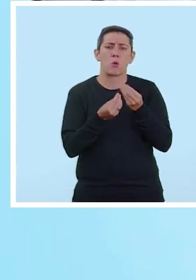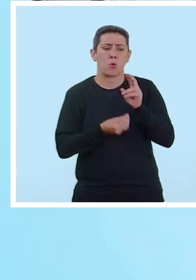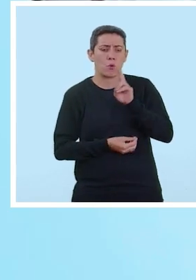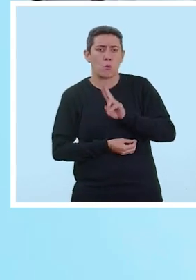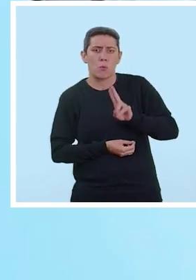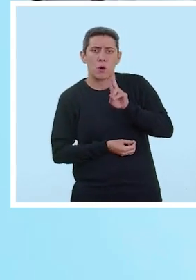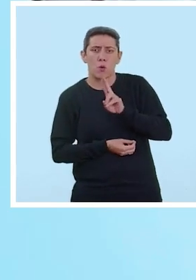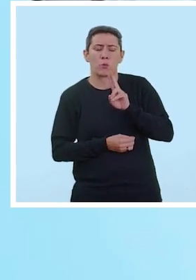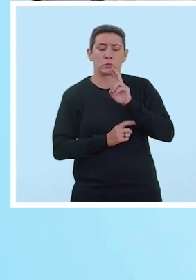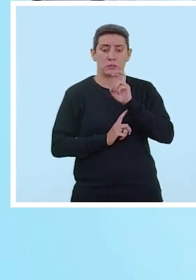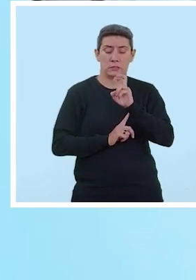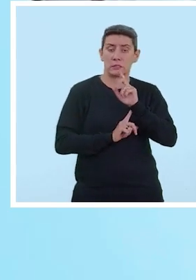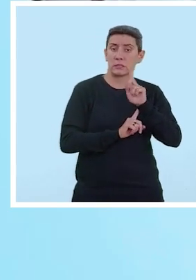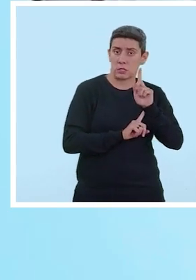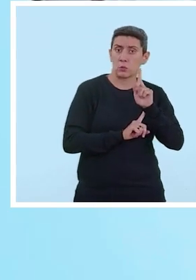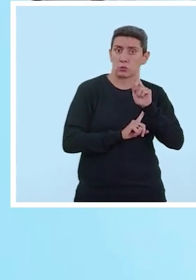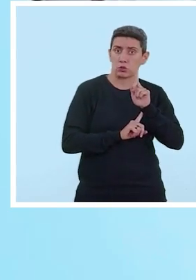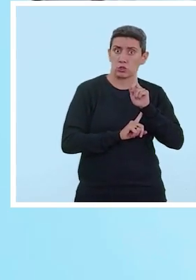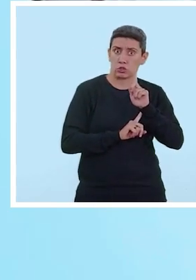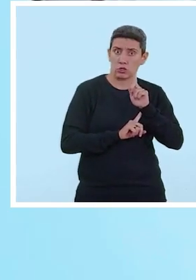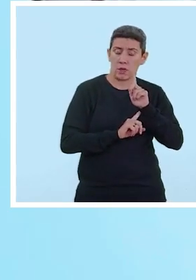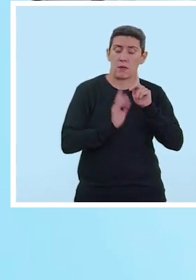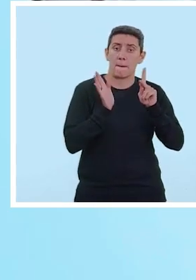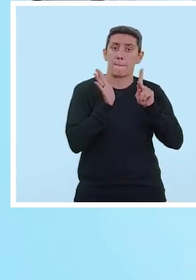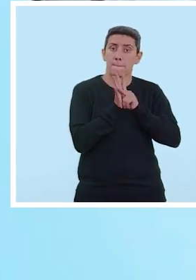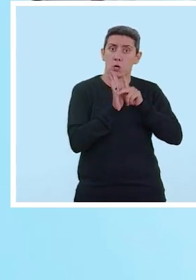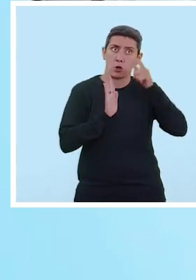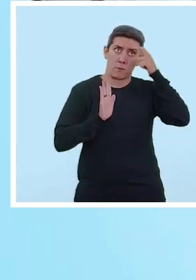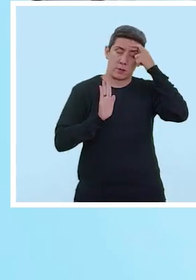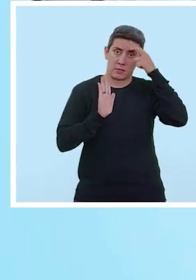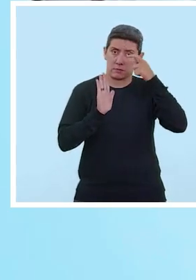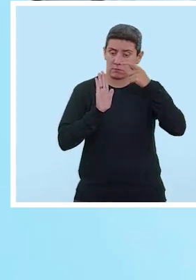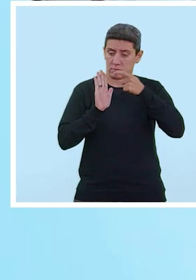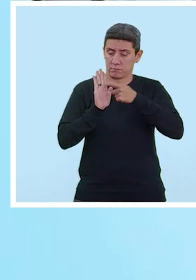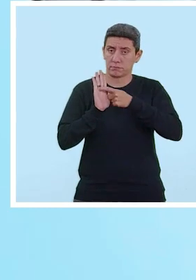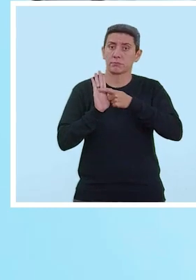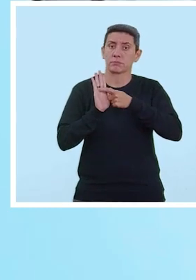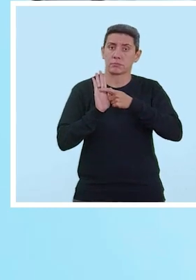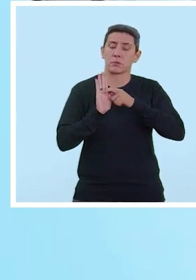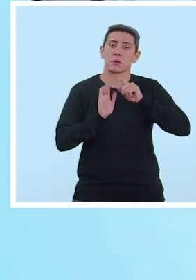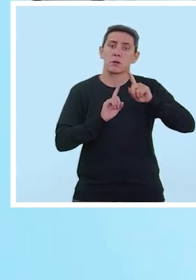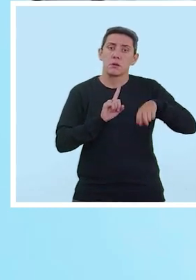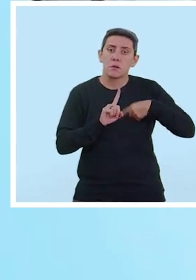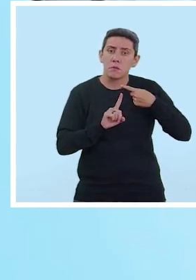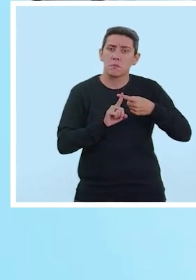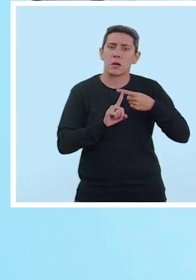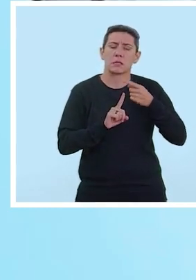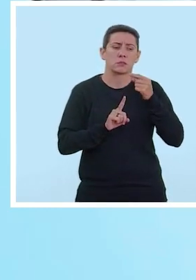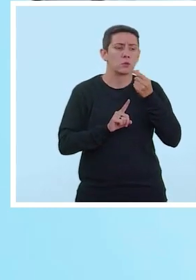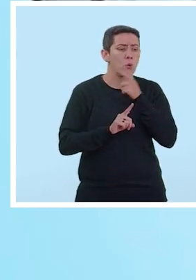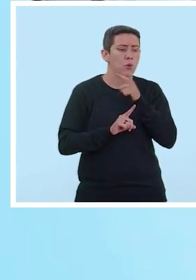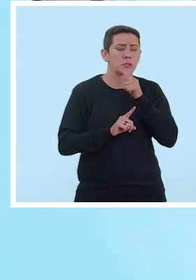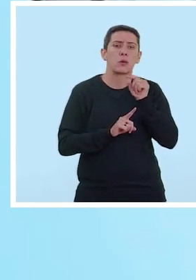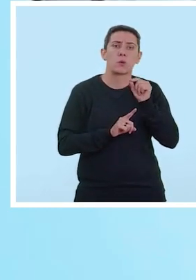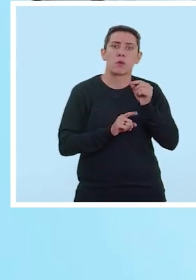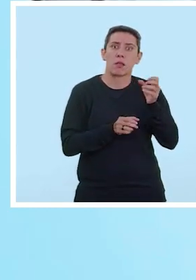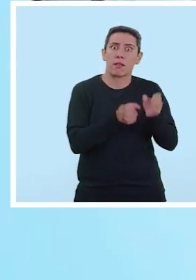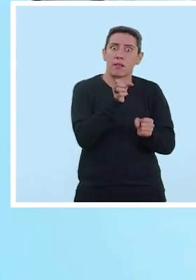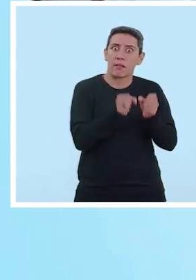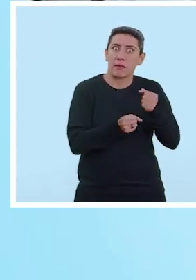uso de 5g nuvem Inteligência Artificial o produtor de leite pode se beneficiar